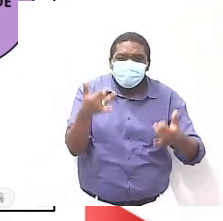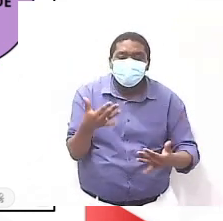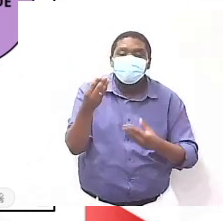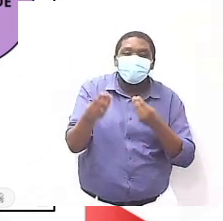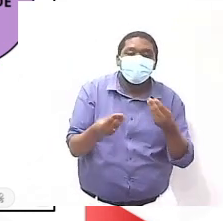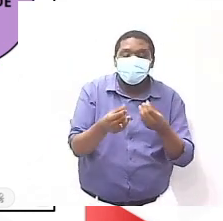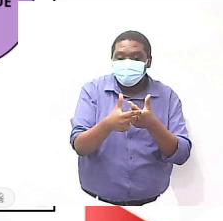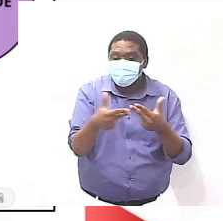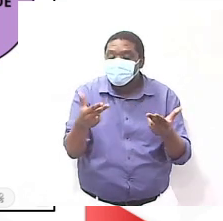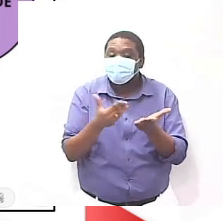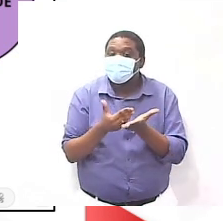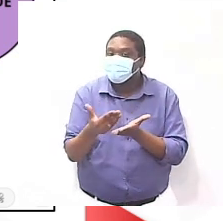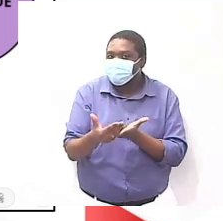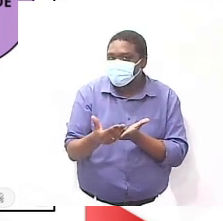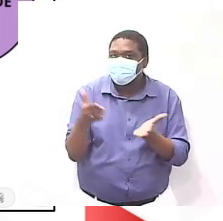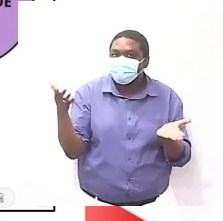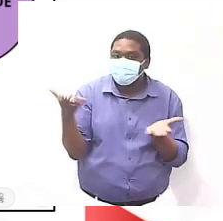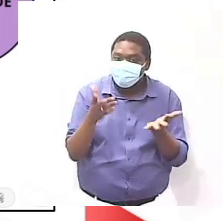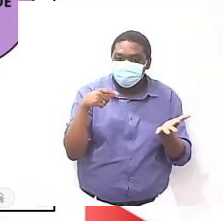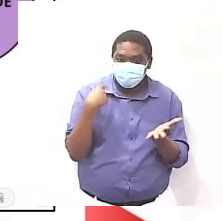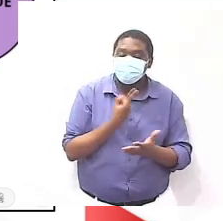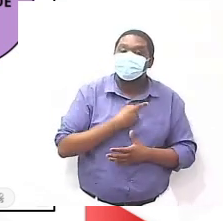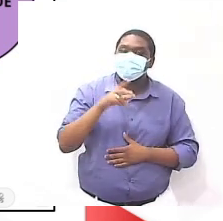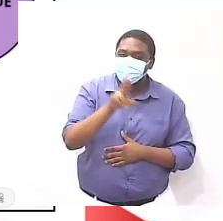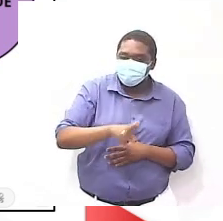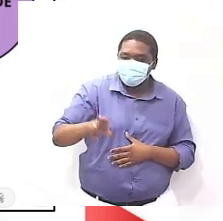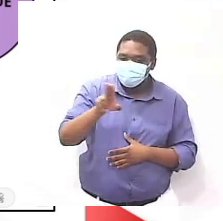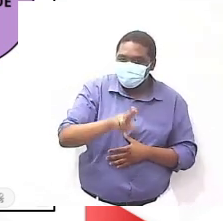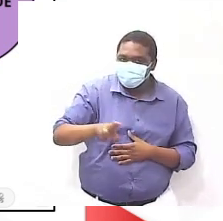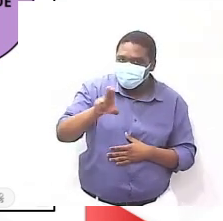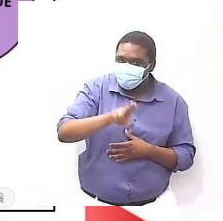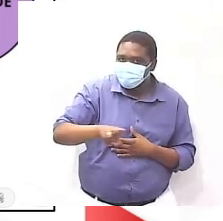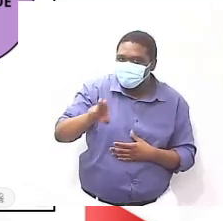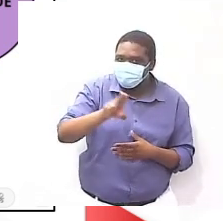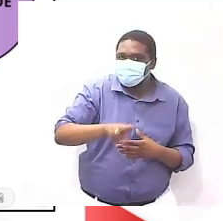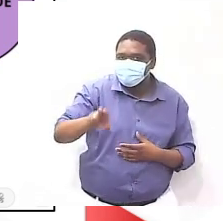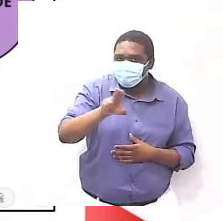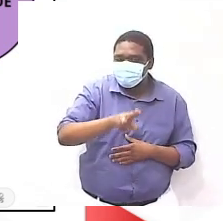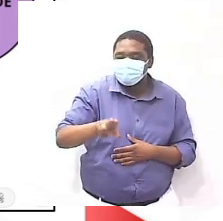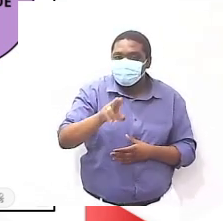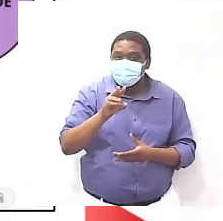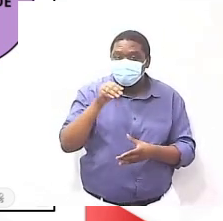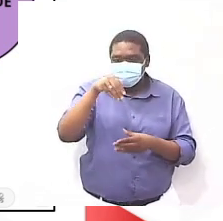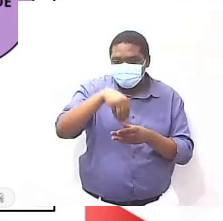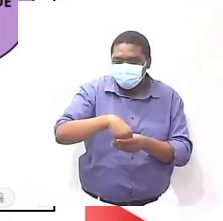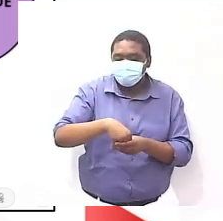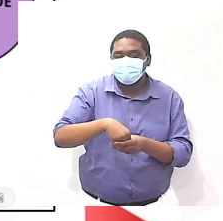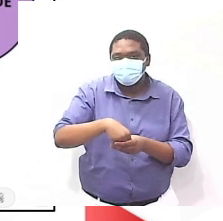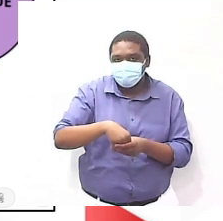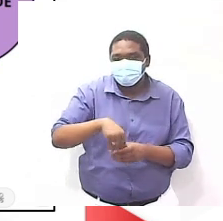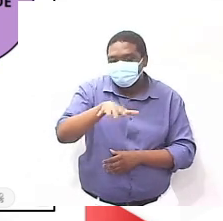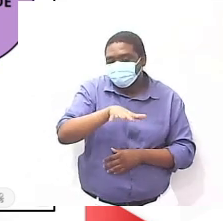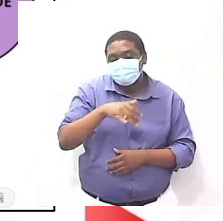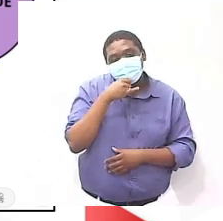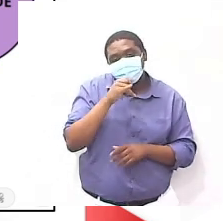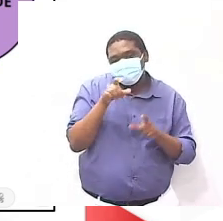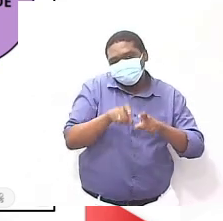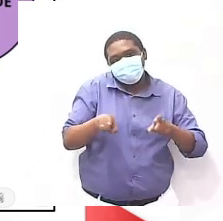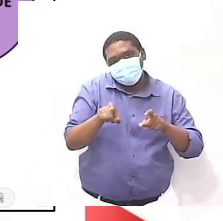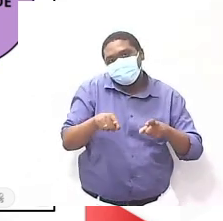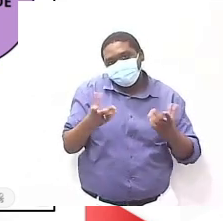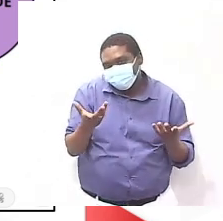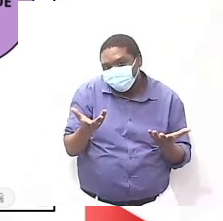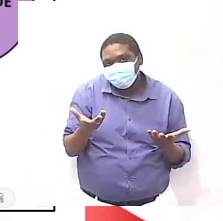tudo começou e hoje ainda utilizamos nas medidas, né, das unidades de medida de informática, por exemplo.